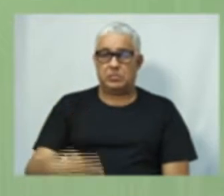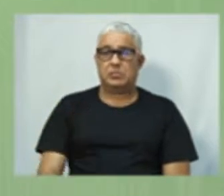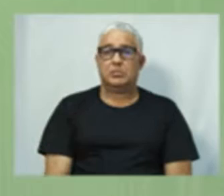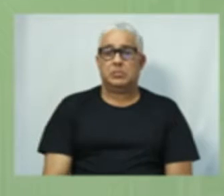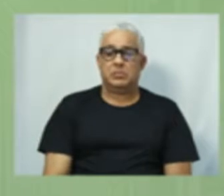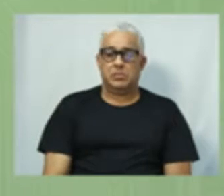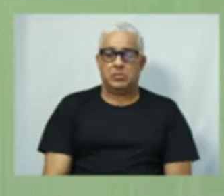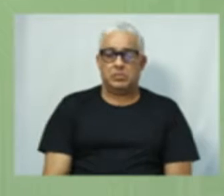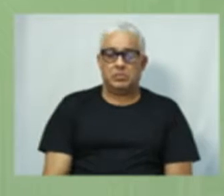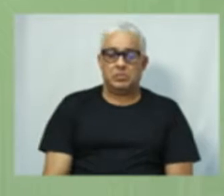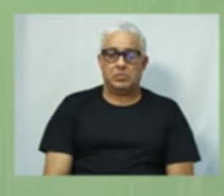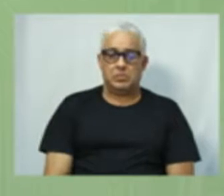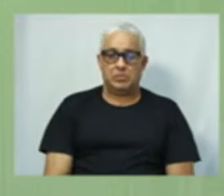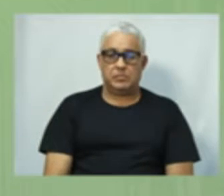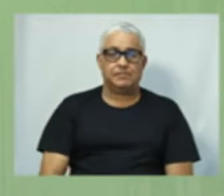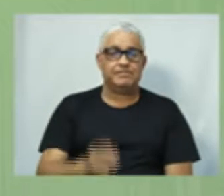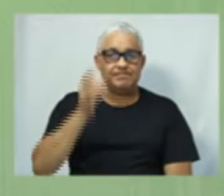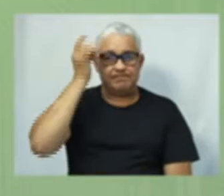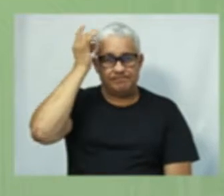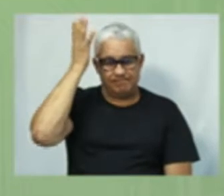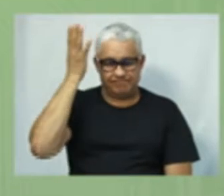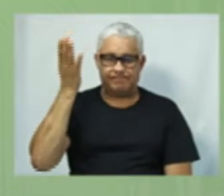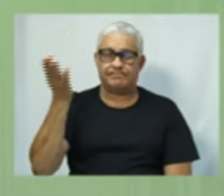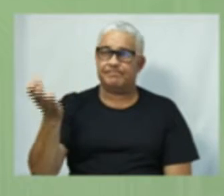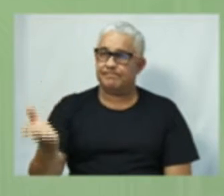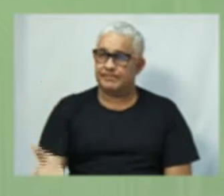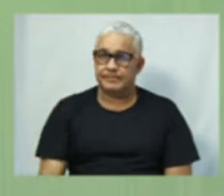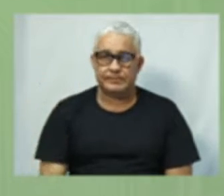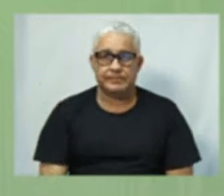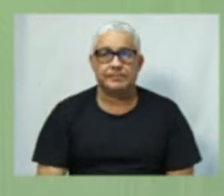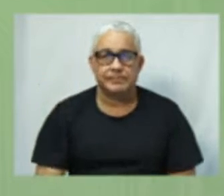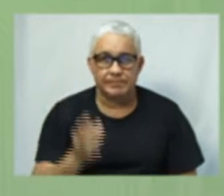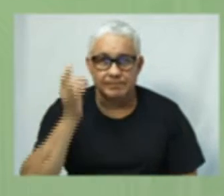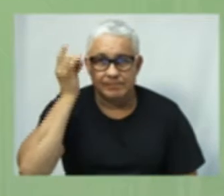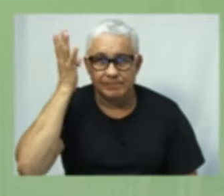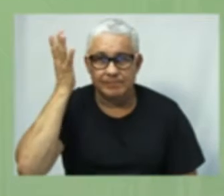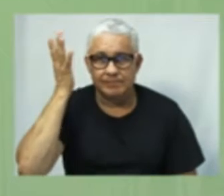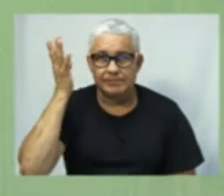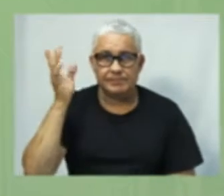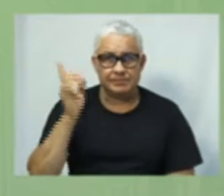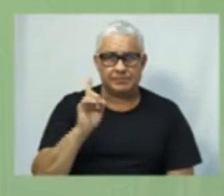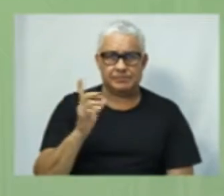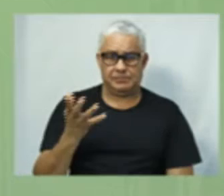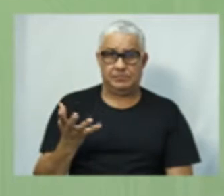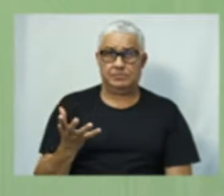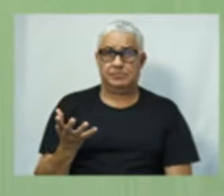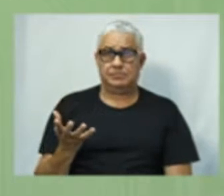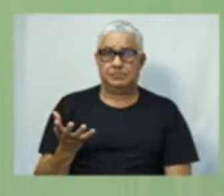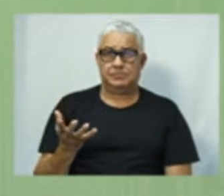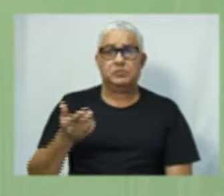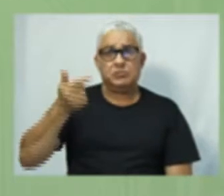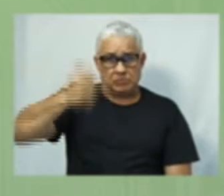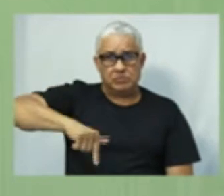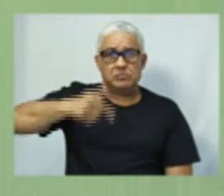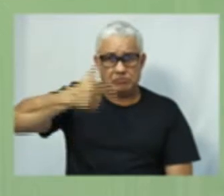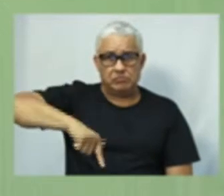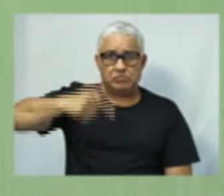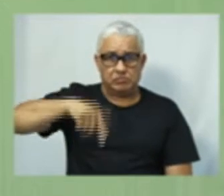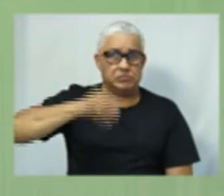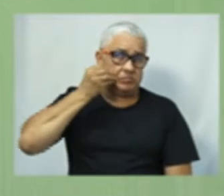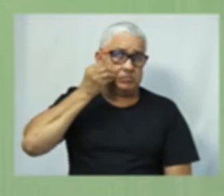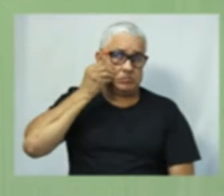2.325,24. Fácil, né, aluno? Fácil? Não é fácil, não? Como assim? Vamos fazer mais uma vez, então, para ficar